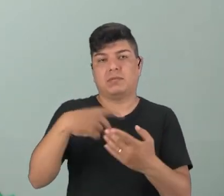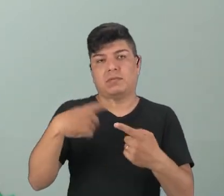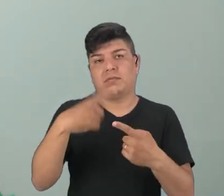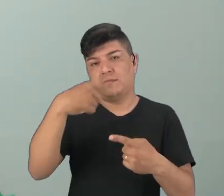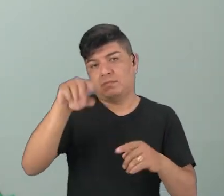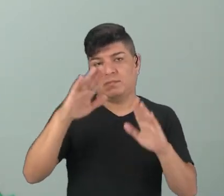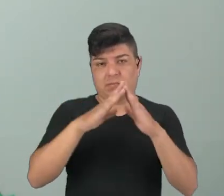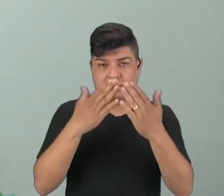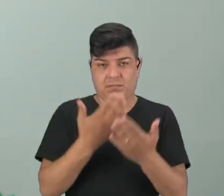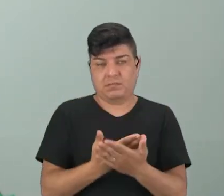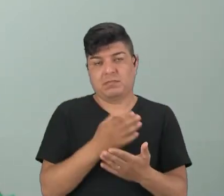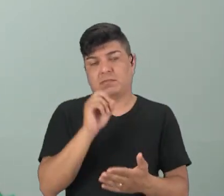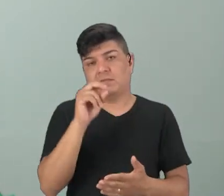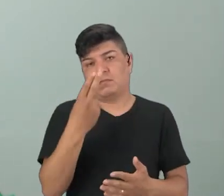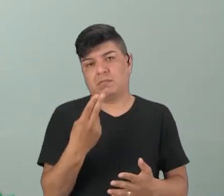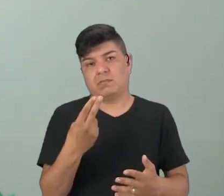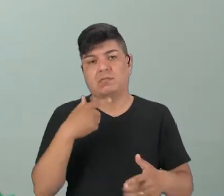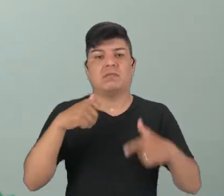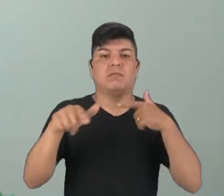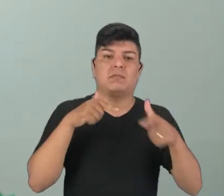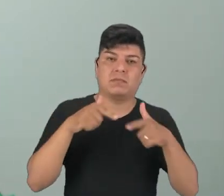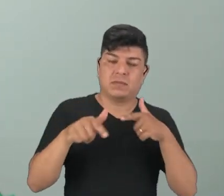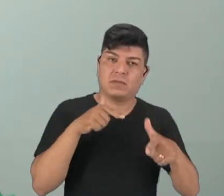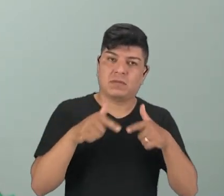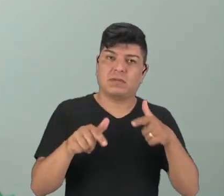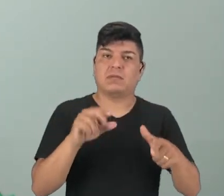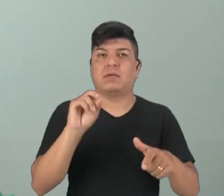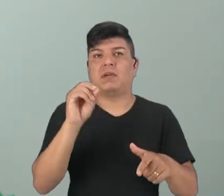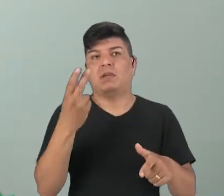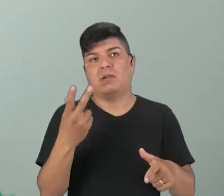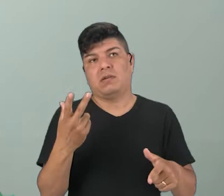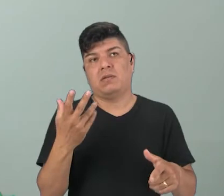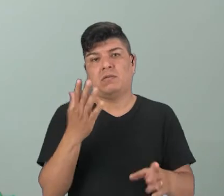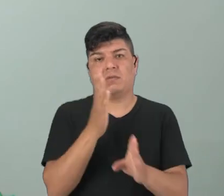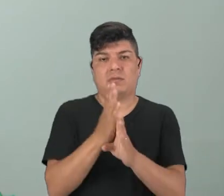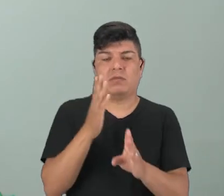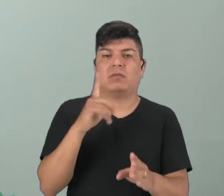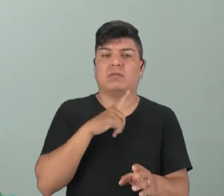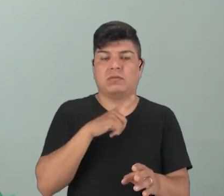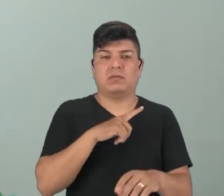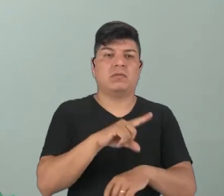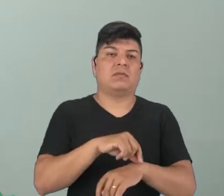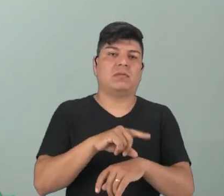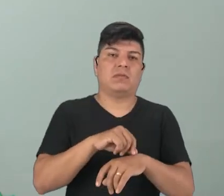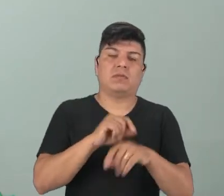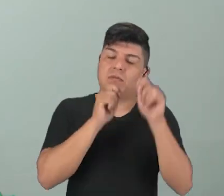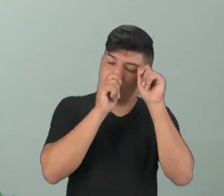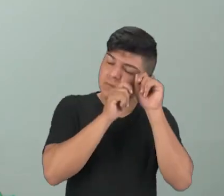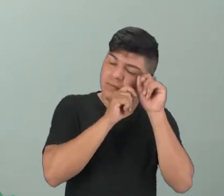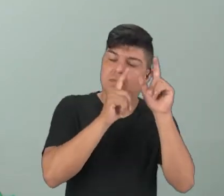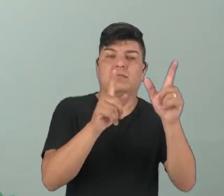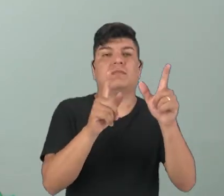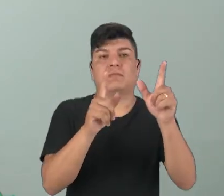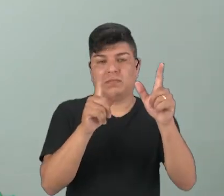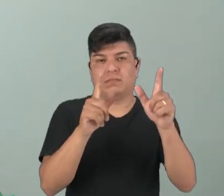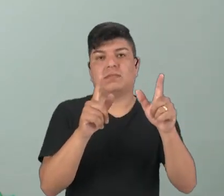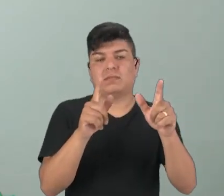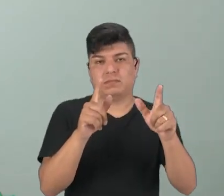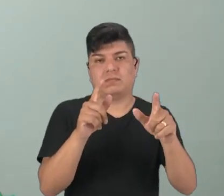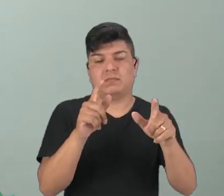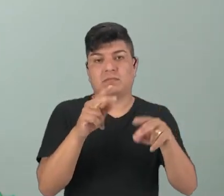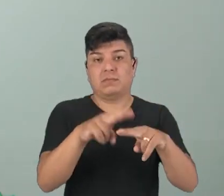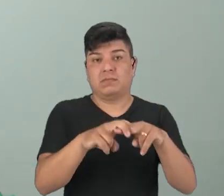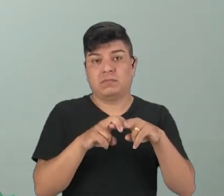você vai para a escola, ou porque você vai trabalhar, ou por algum motivo, então você tem a hora de despertar,